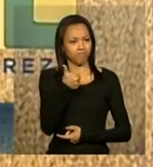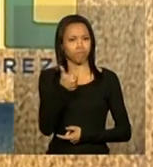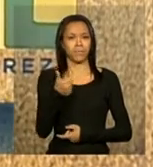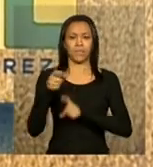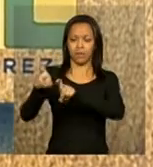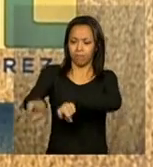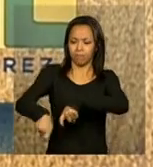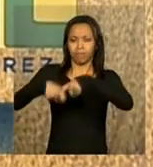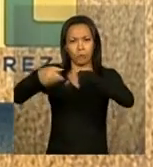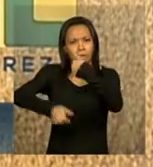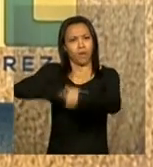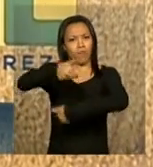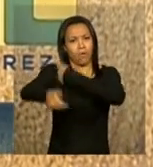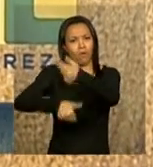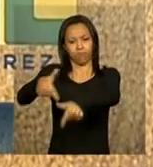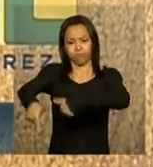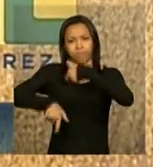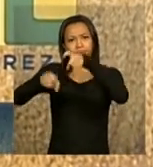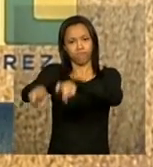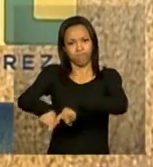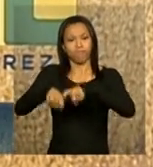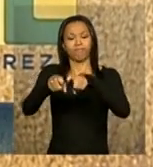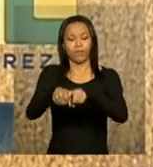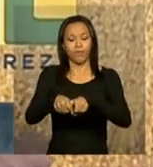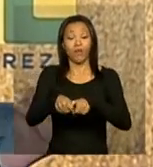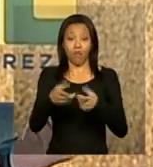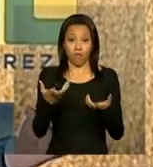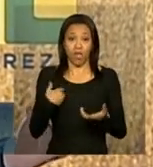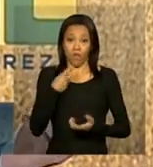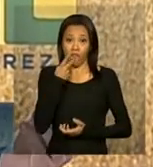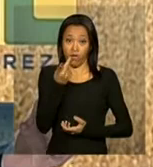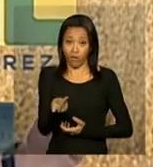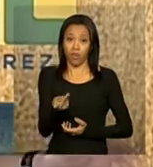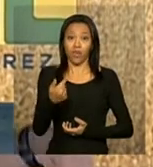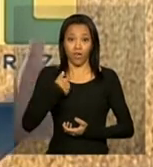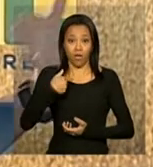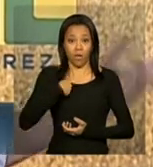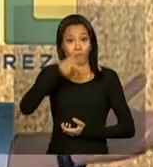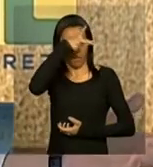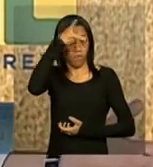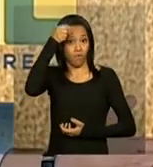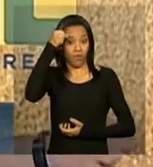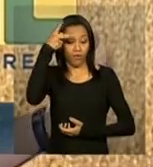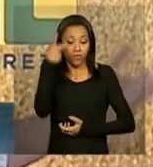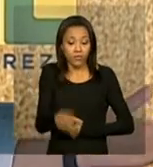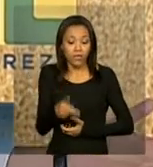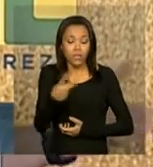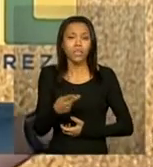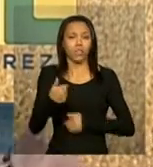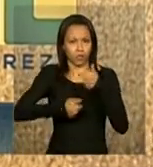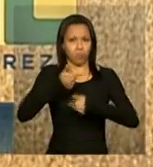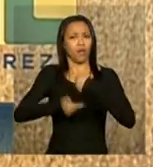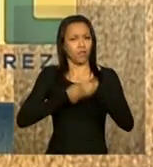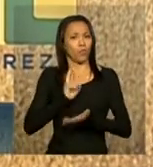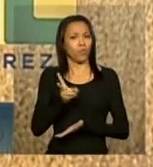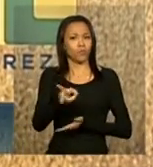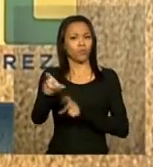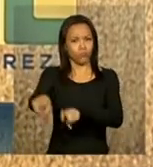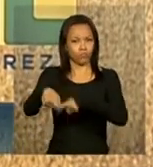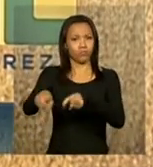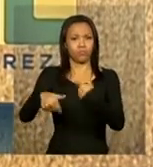produção. Eu quero dizer que, como prefeito do município agrícola e produtor, que sempre fui e continuo